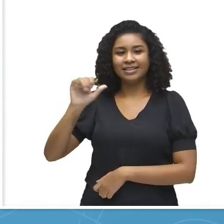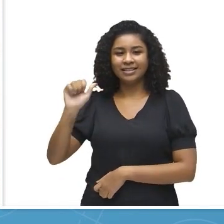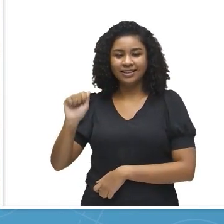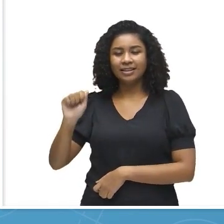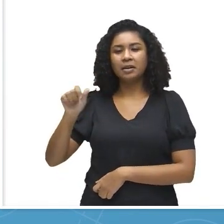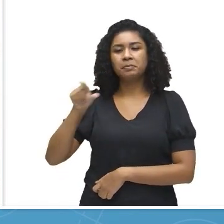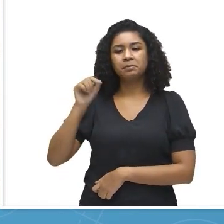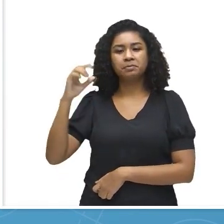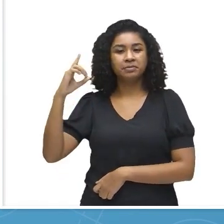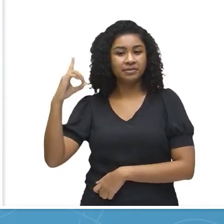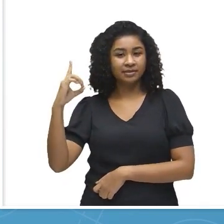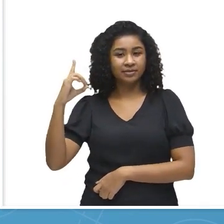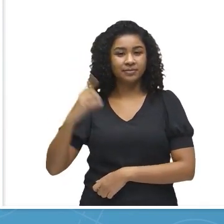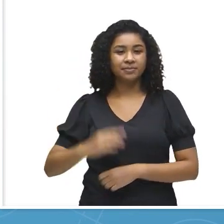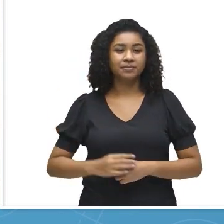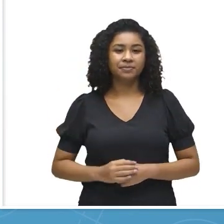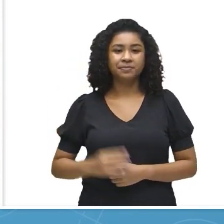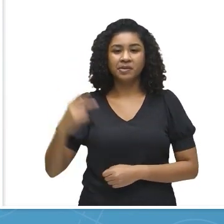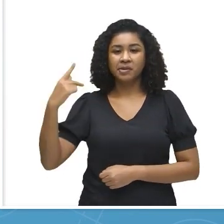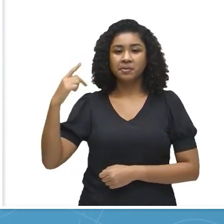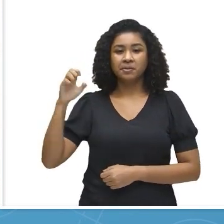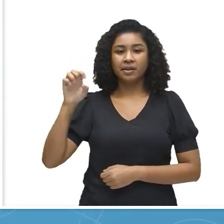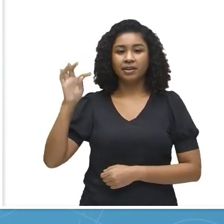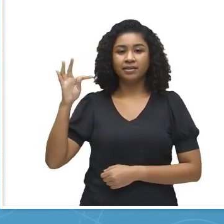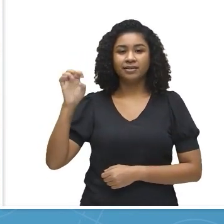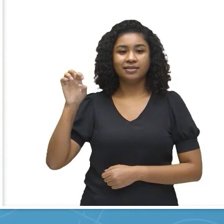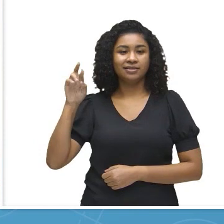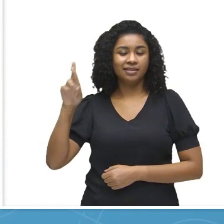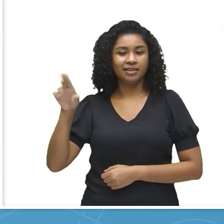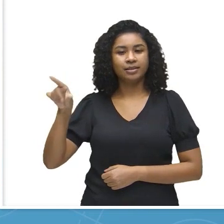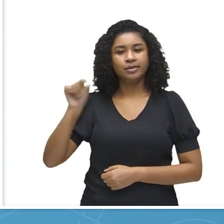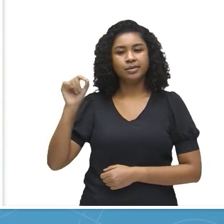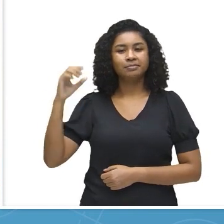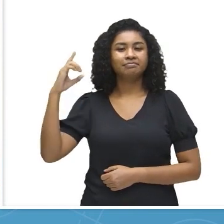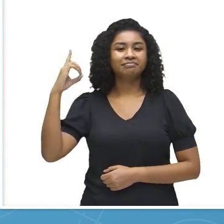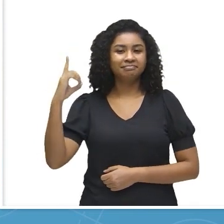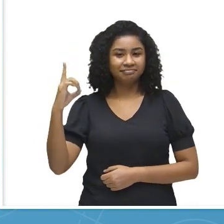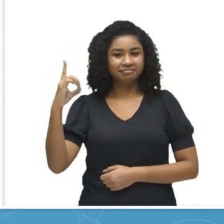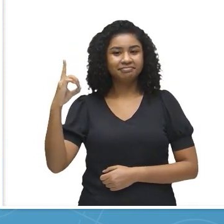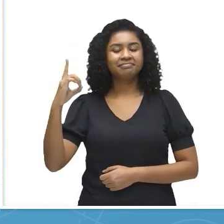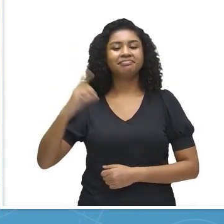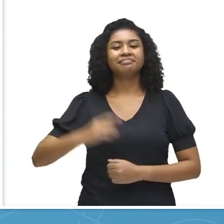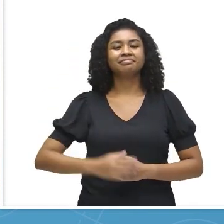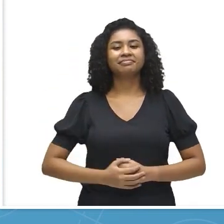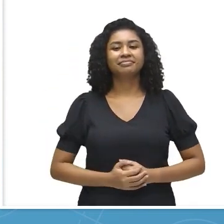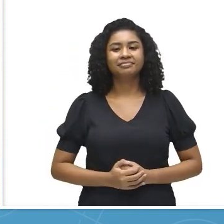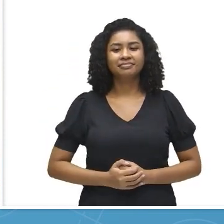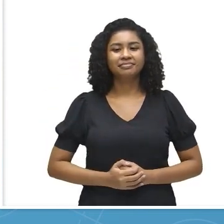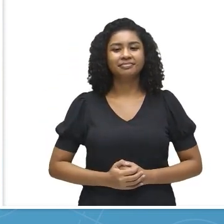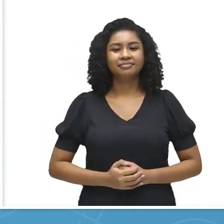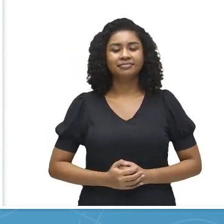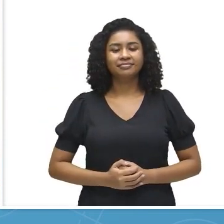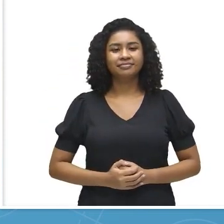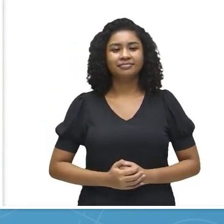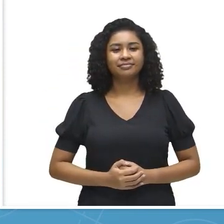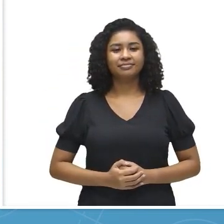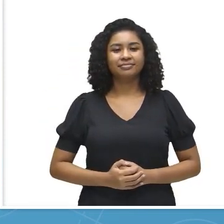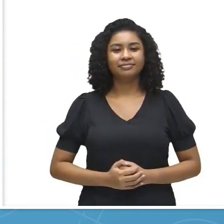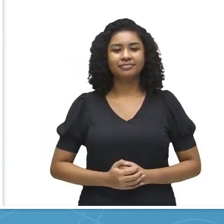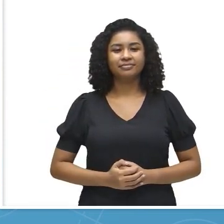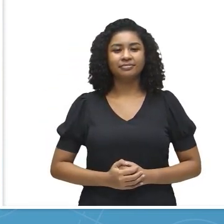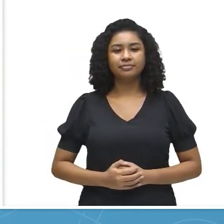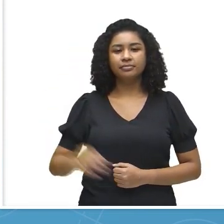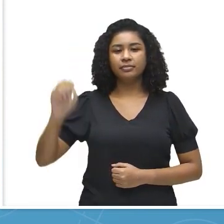letra D. O Peter enviou também para a gente que a alternativa correta é a alternativa D.